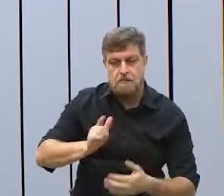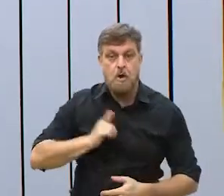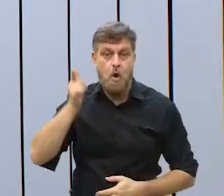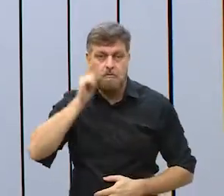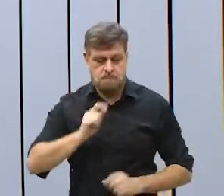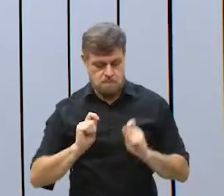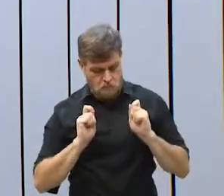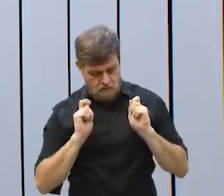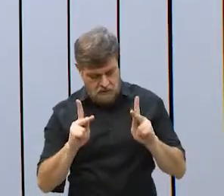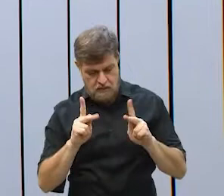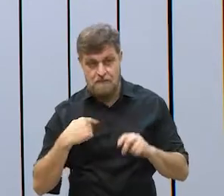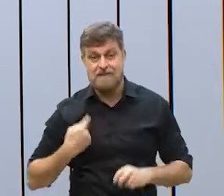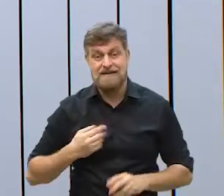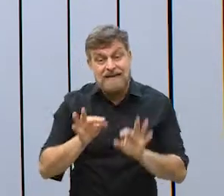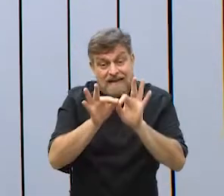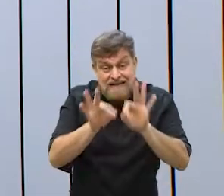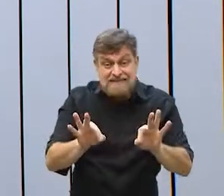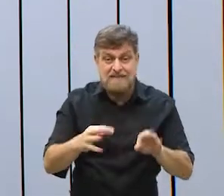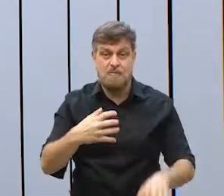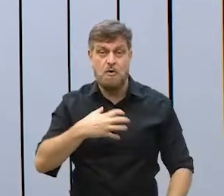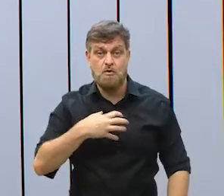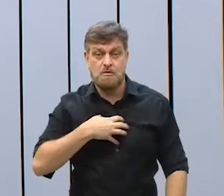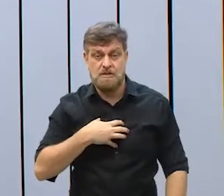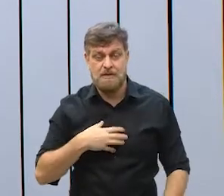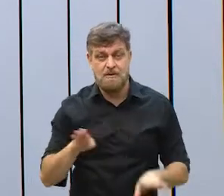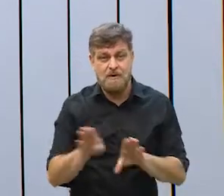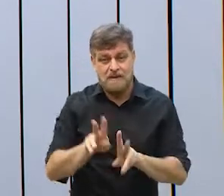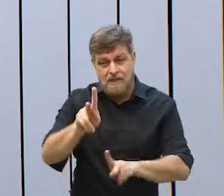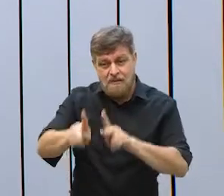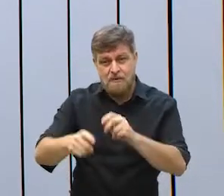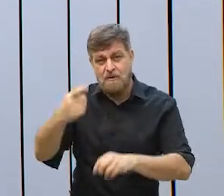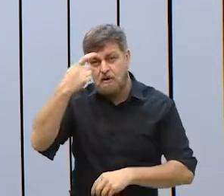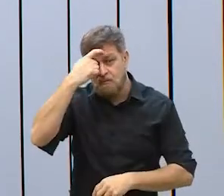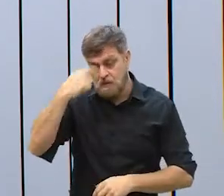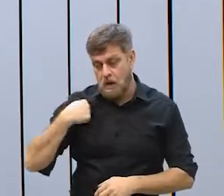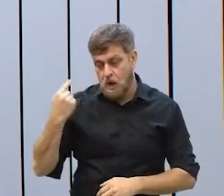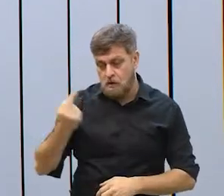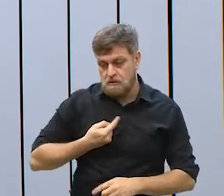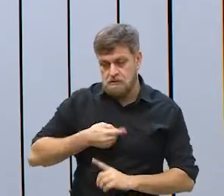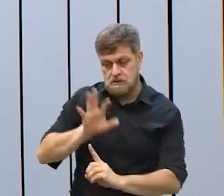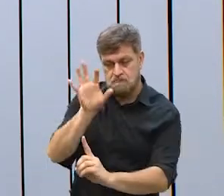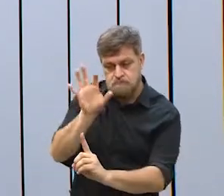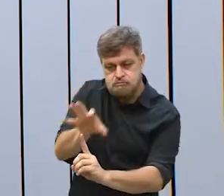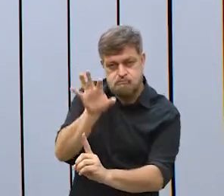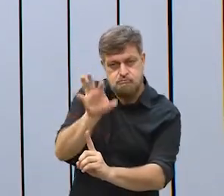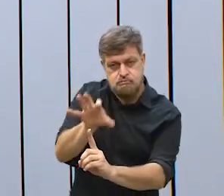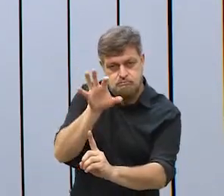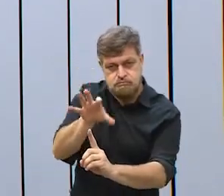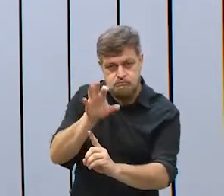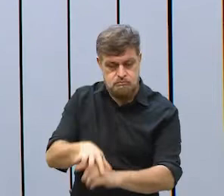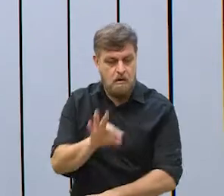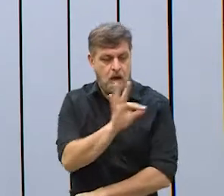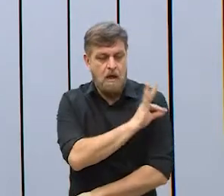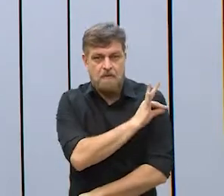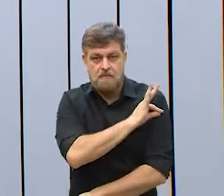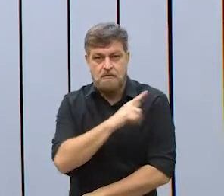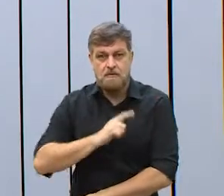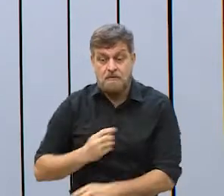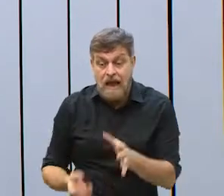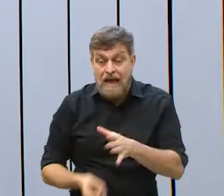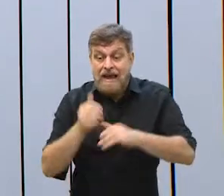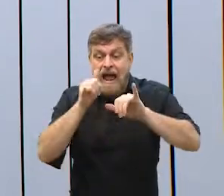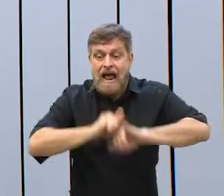mas precisamos simplificar, precisamos também conscientizar, nós que somos influenciadores, a prefeitura, criar